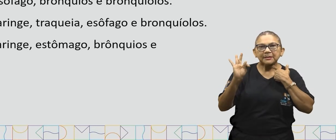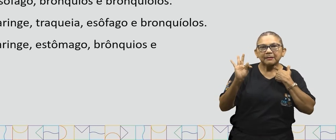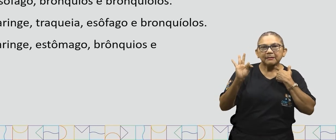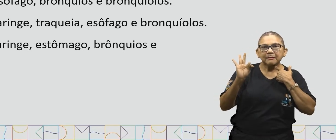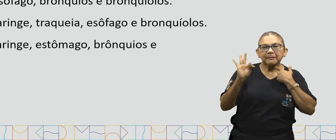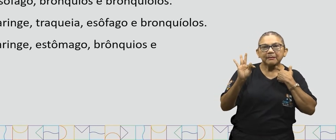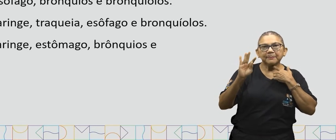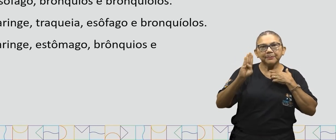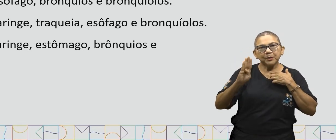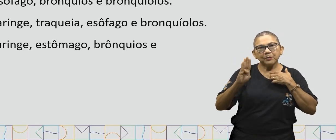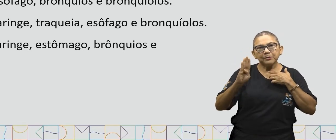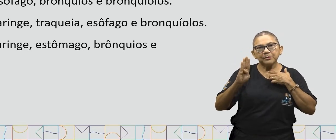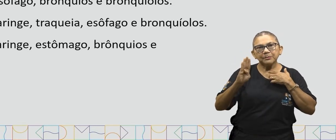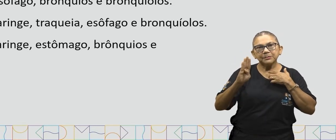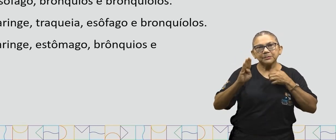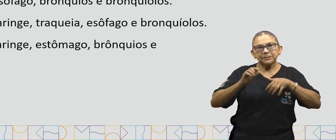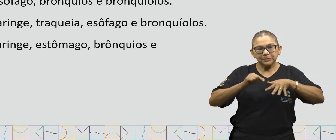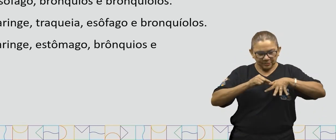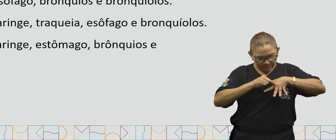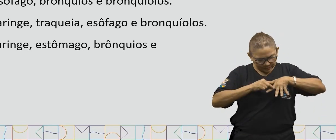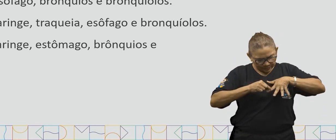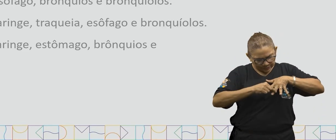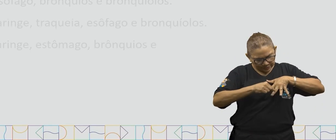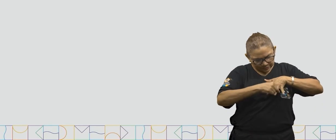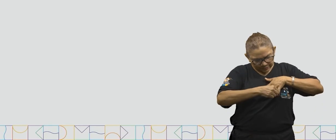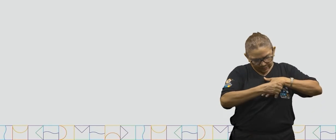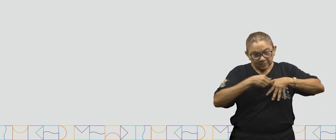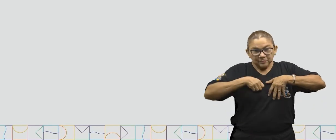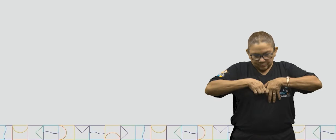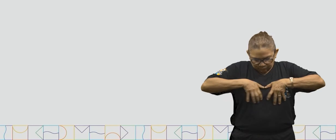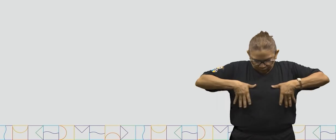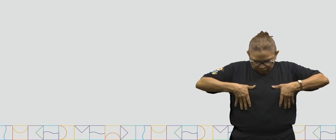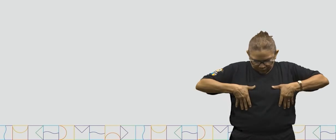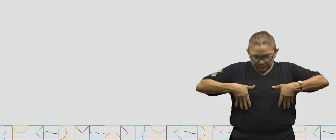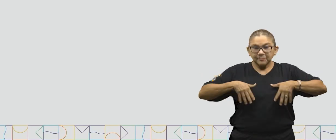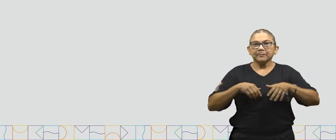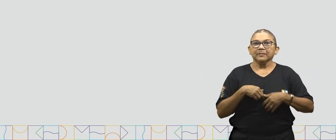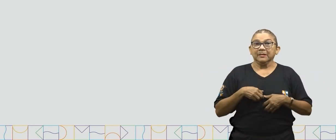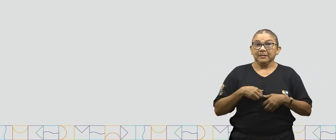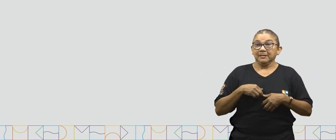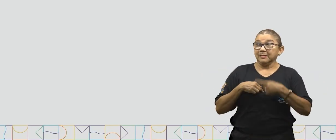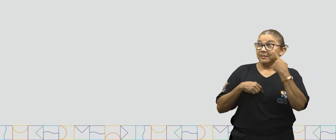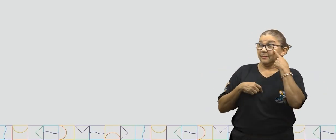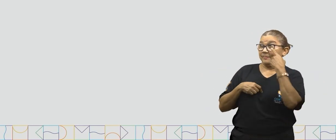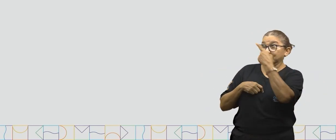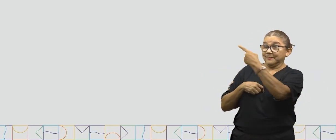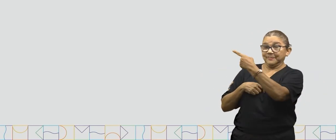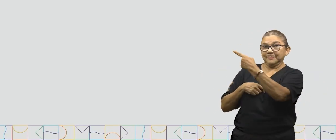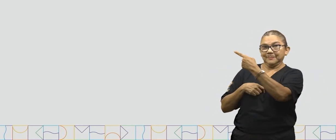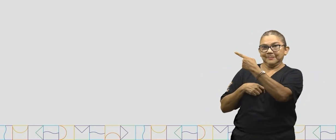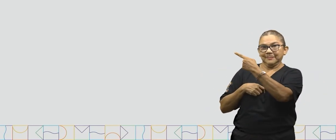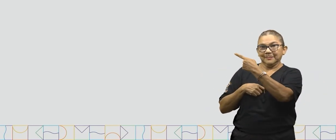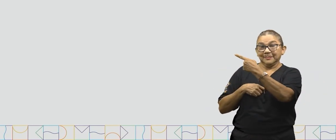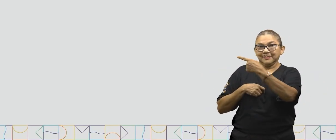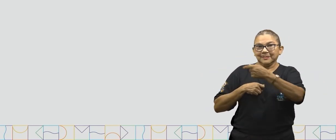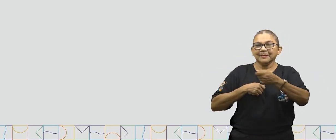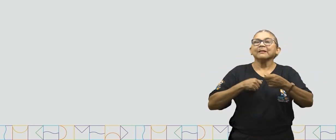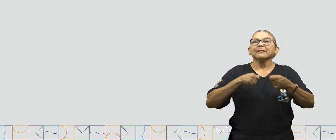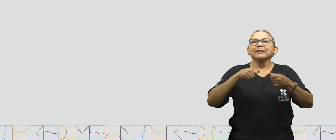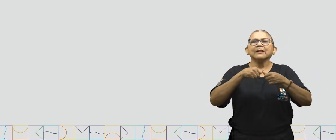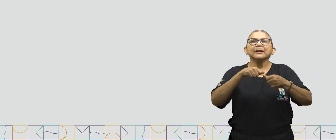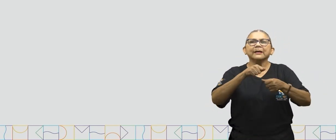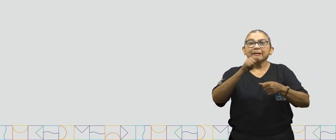traqueia, brônquios e bronquíolos. Atividade número 2. Qual dos